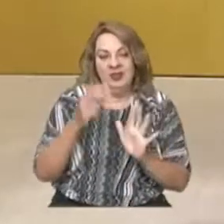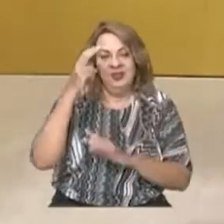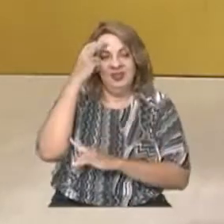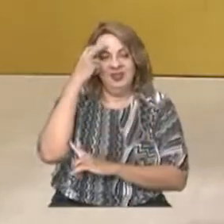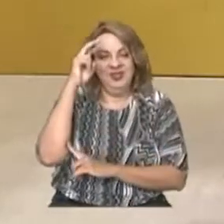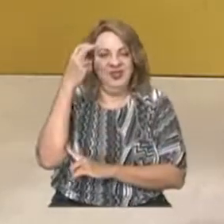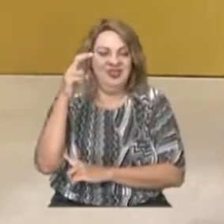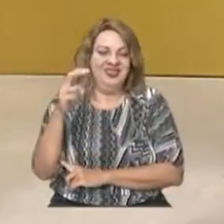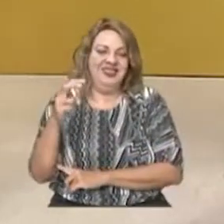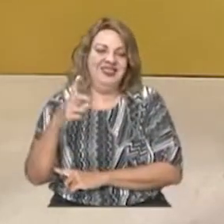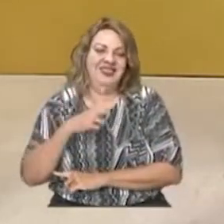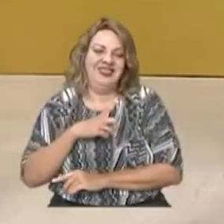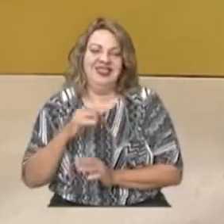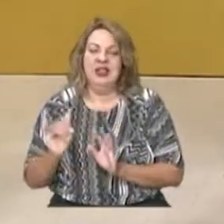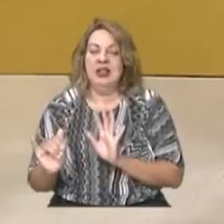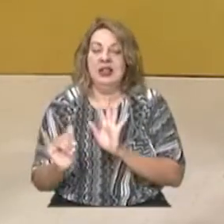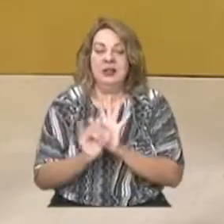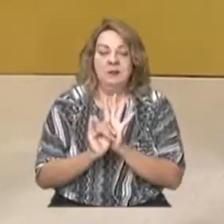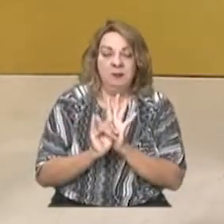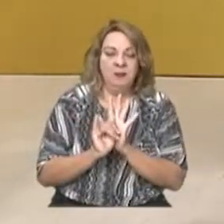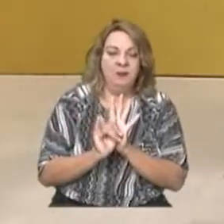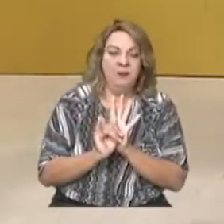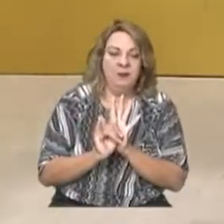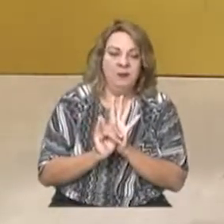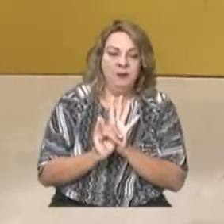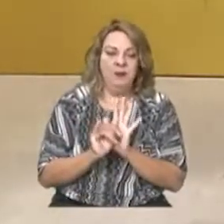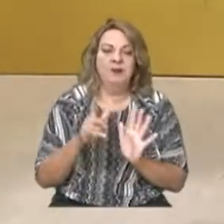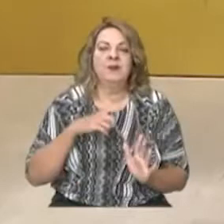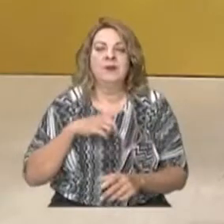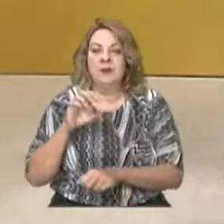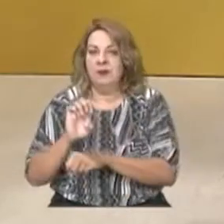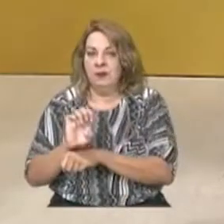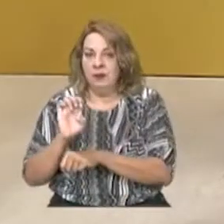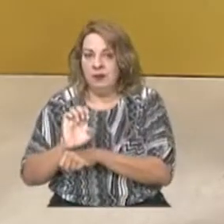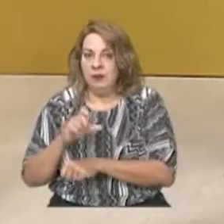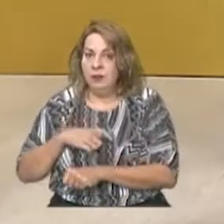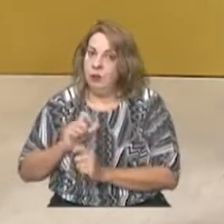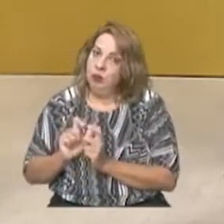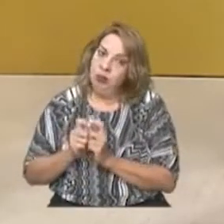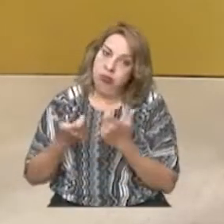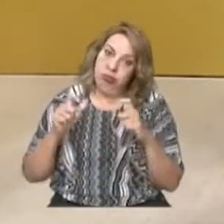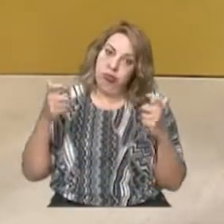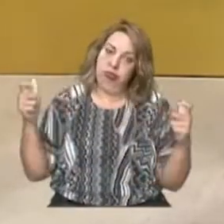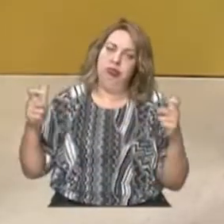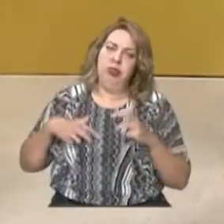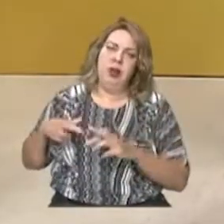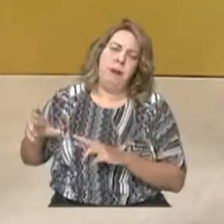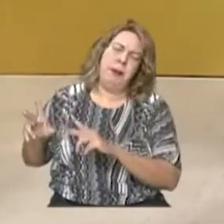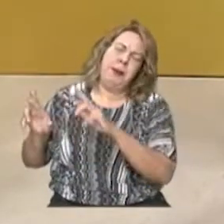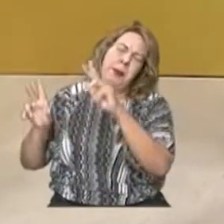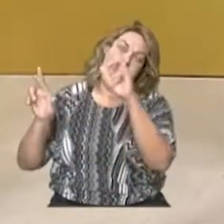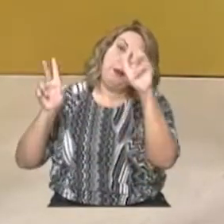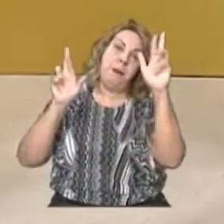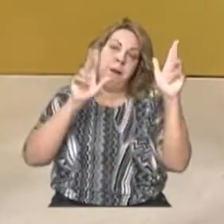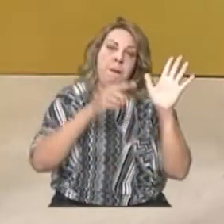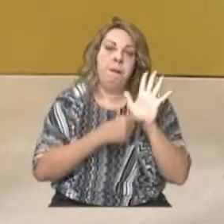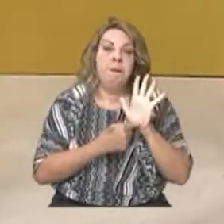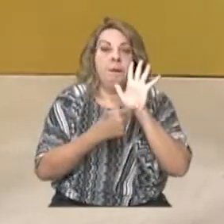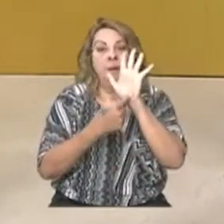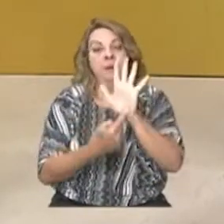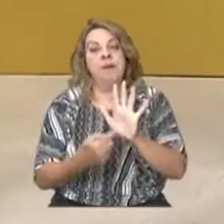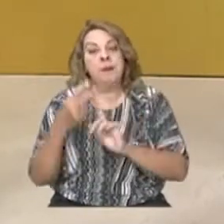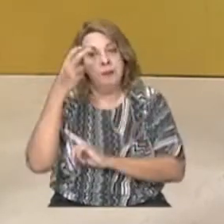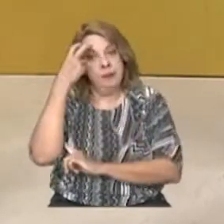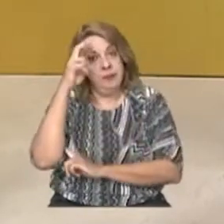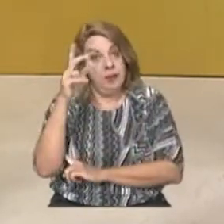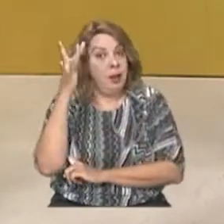Que mostra a nossa identidade, é muito bom. Sergipe é um estado com um dos maiores números de diferentes manifestações culturais. E amanhã, no